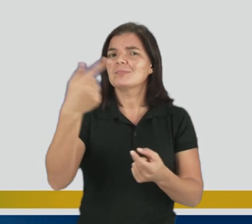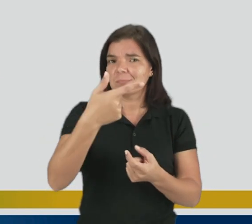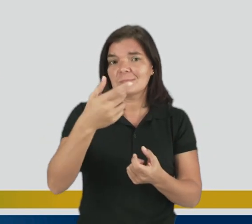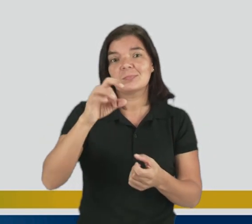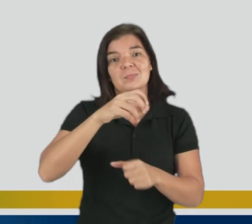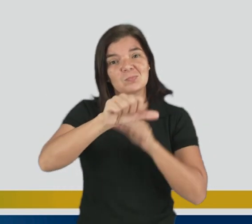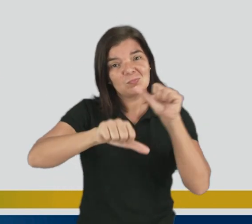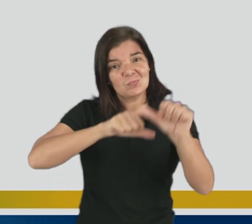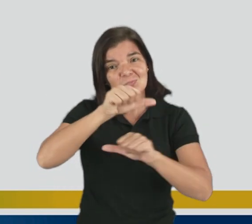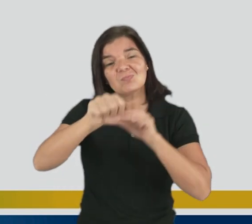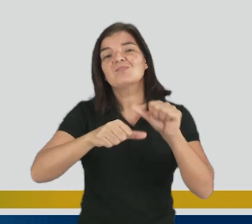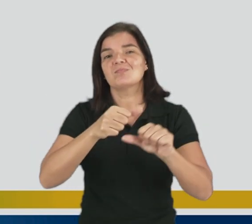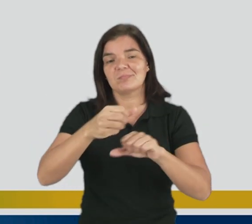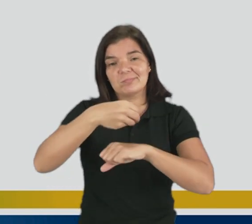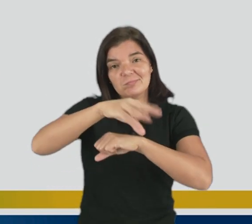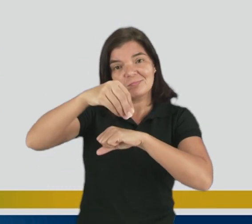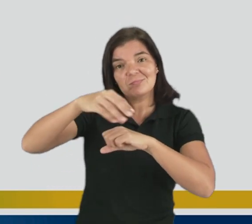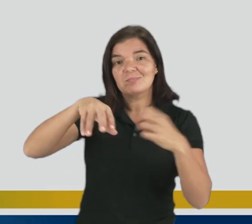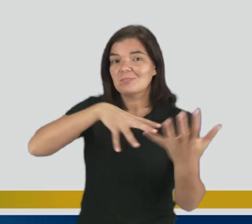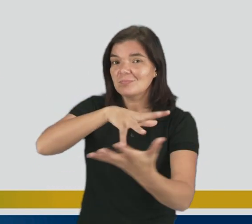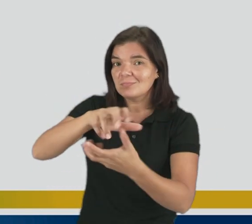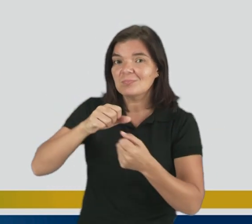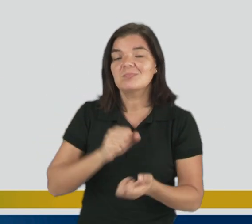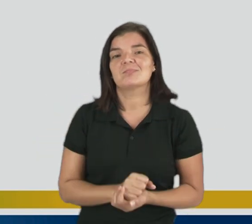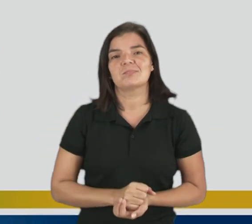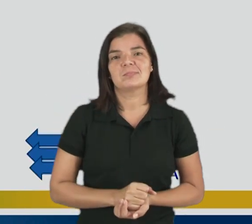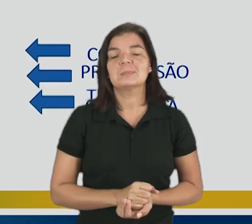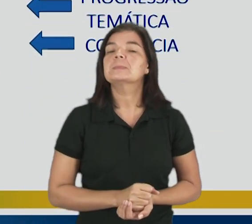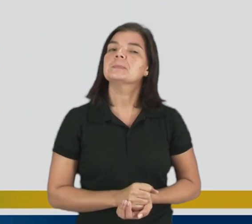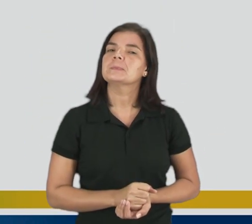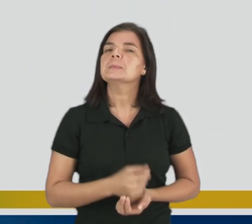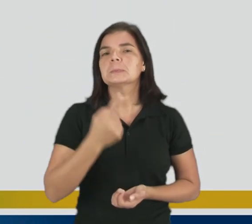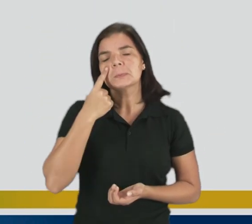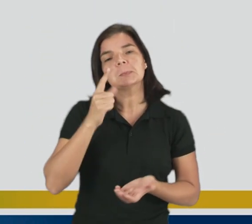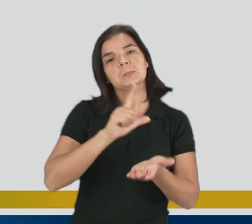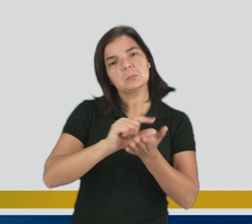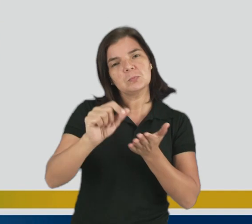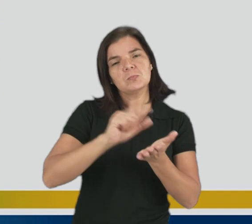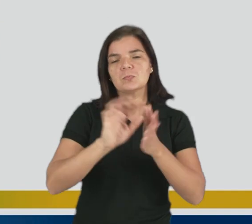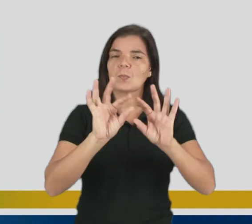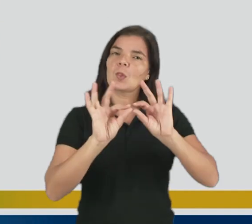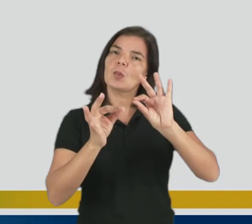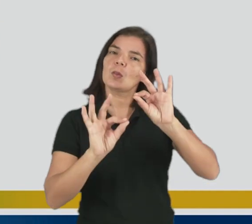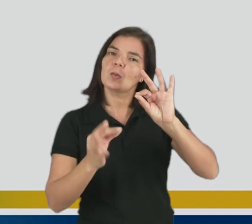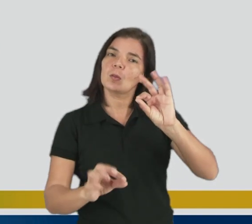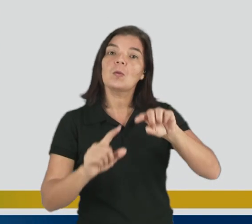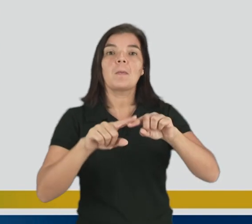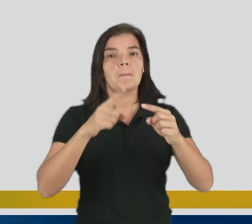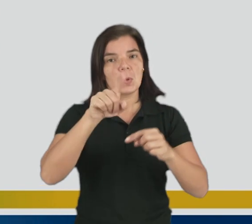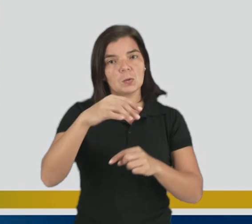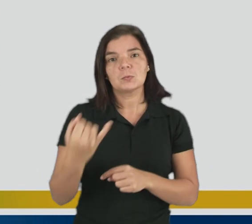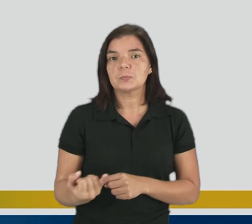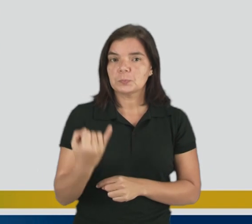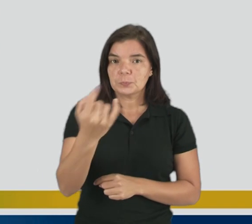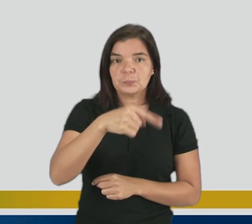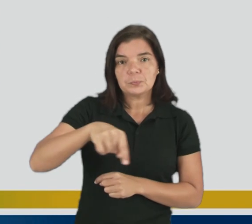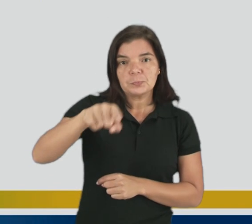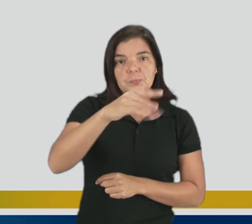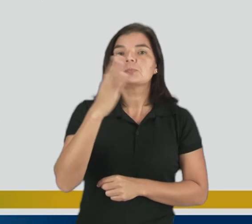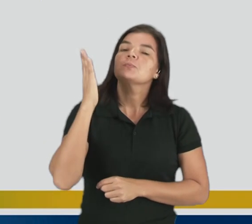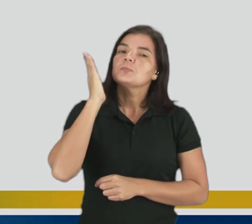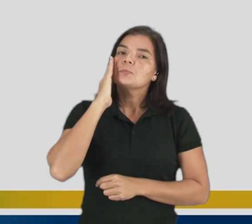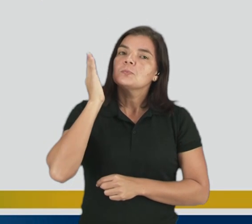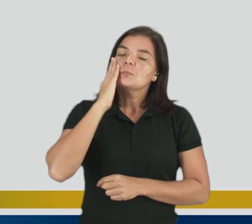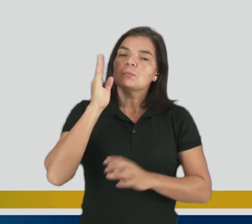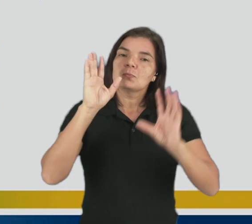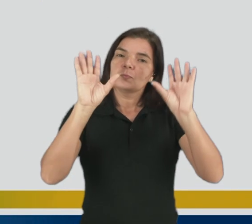alterar somente sua imagem transmitida ao mundo. Então nós temos aí um artigo um pouquinho longo, mas que é muito importante para que você